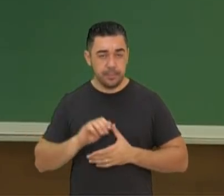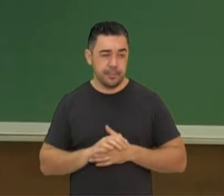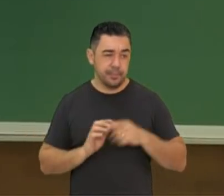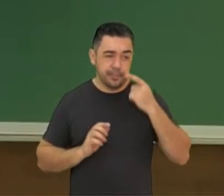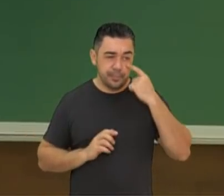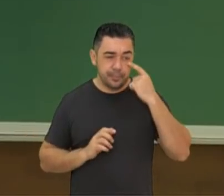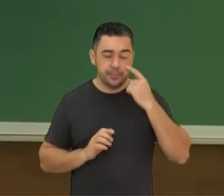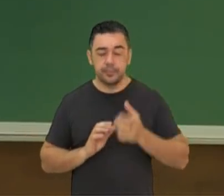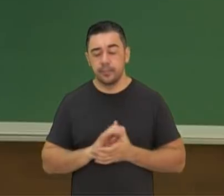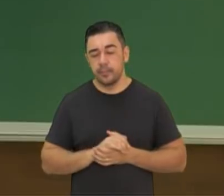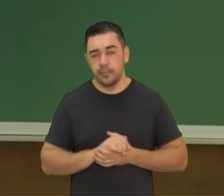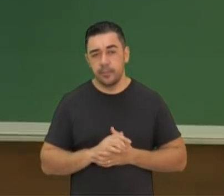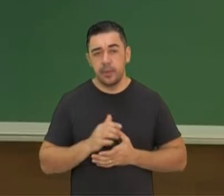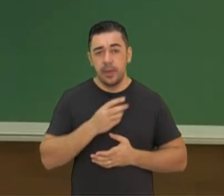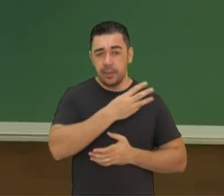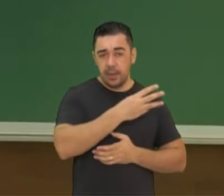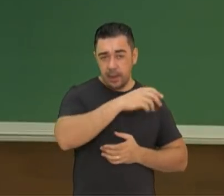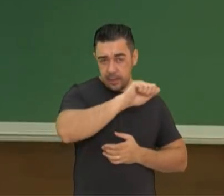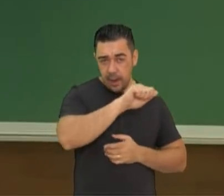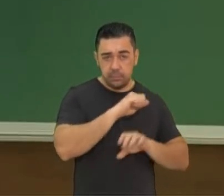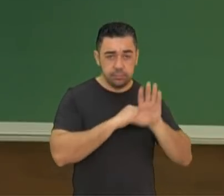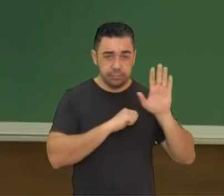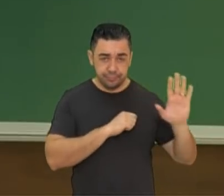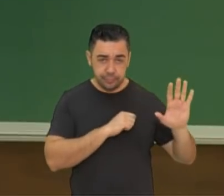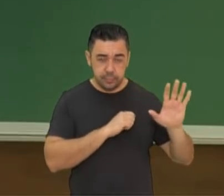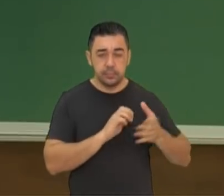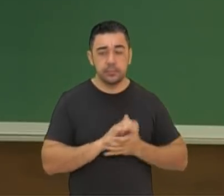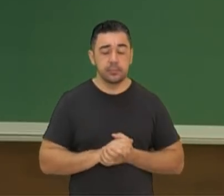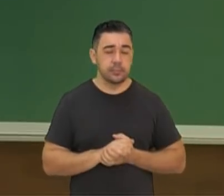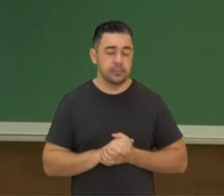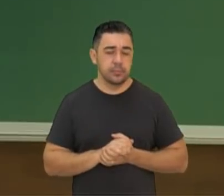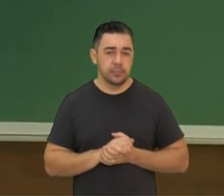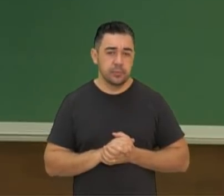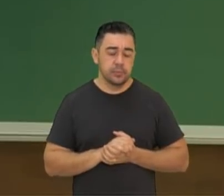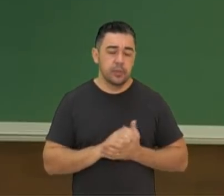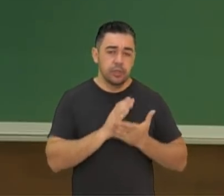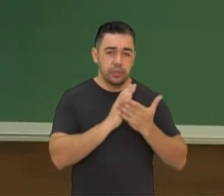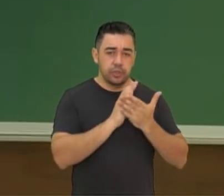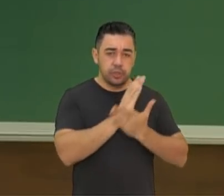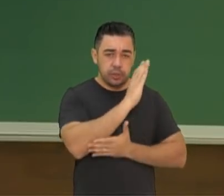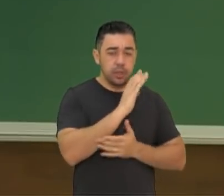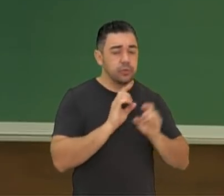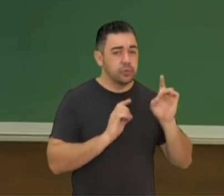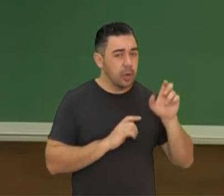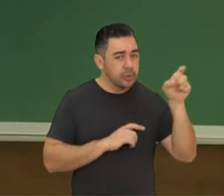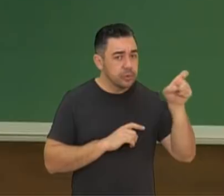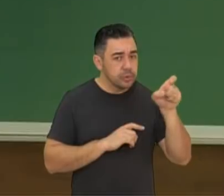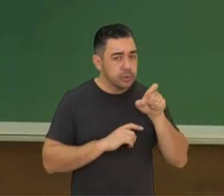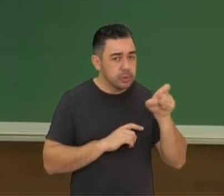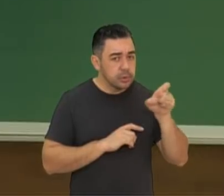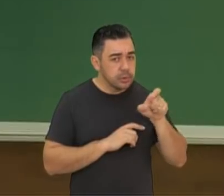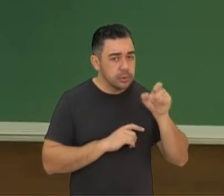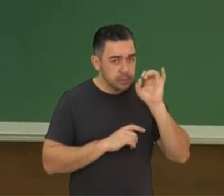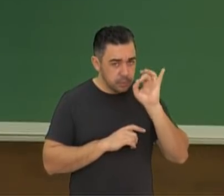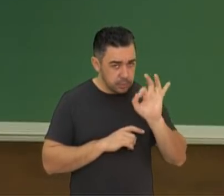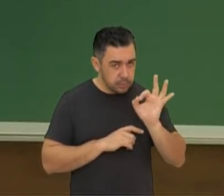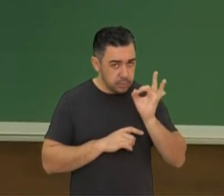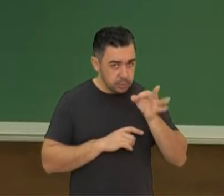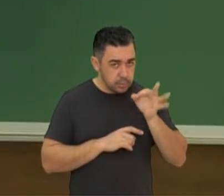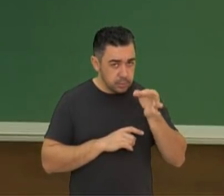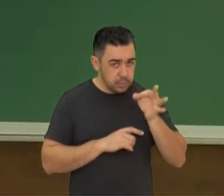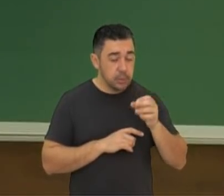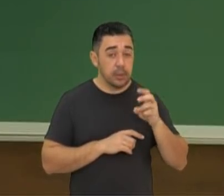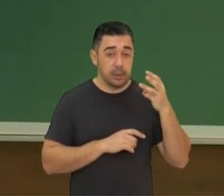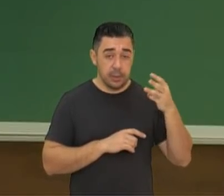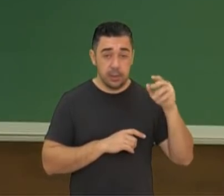Agora, o que me resta? Me resta esse 3a do lado do x. Se eu tirar o 3a, eu fico só com o resultado do x. O 3a